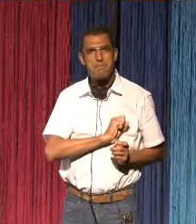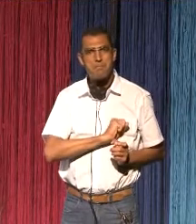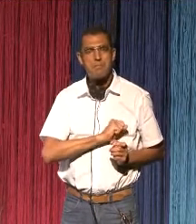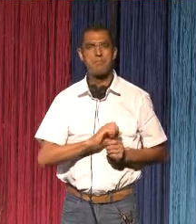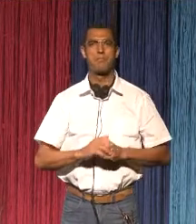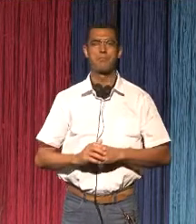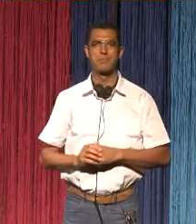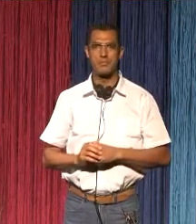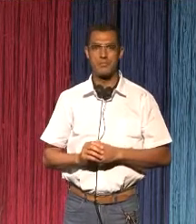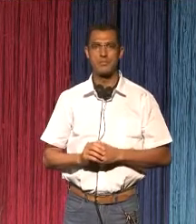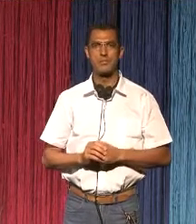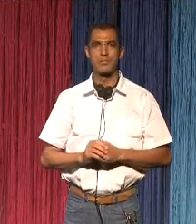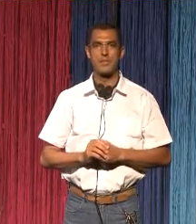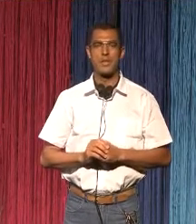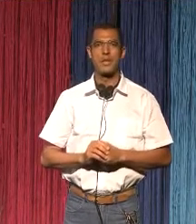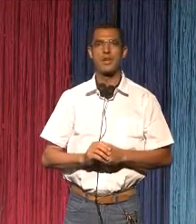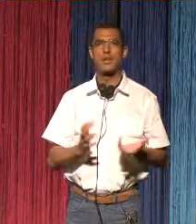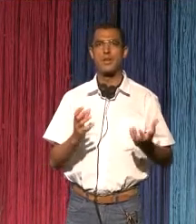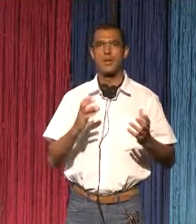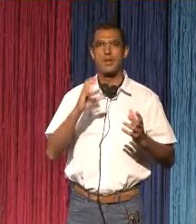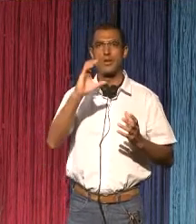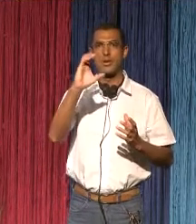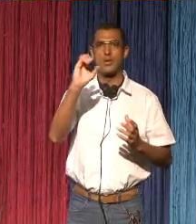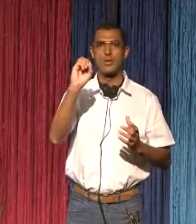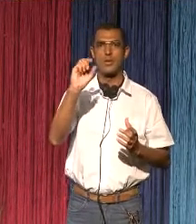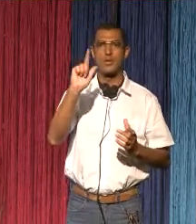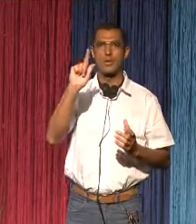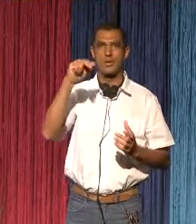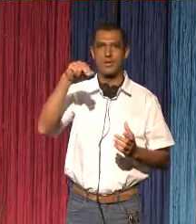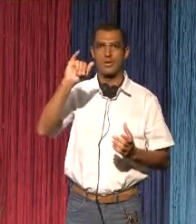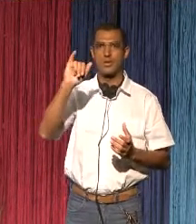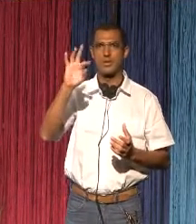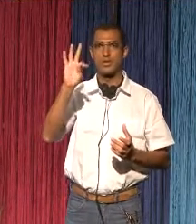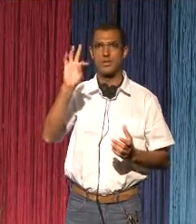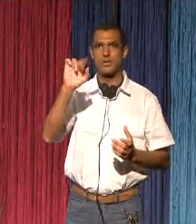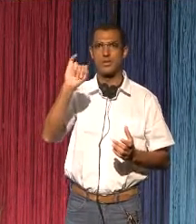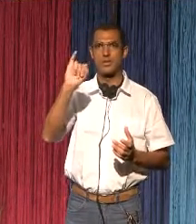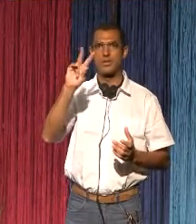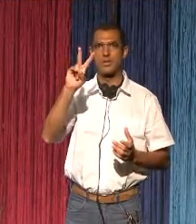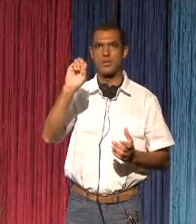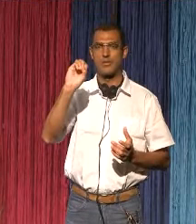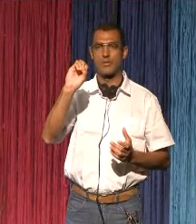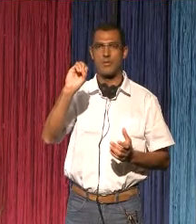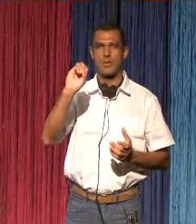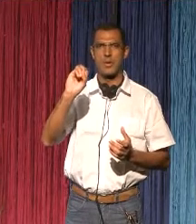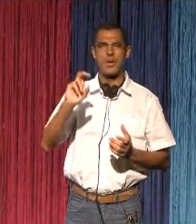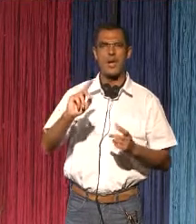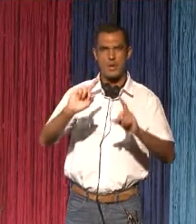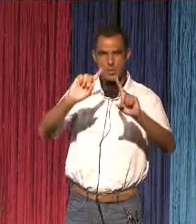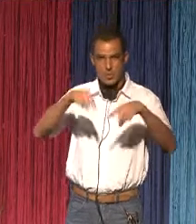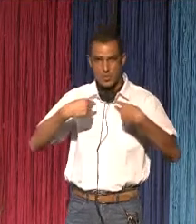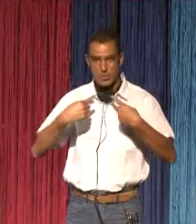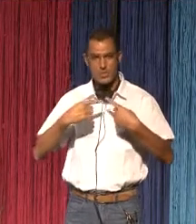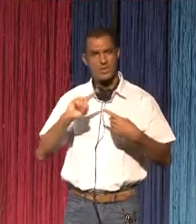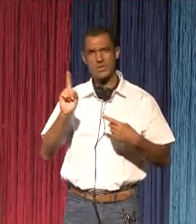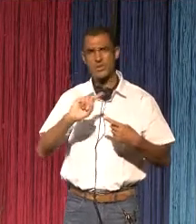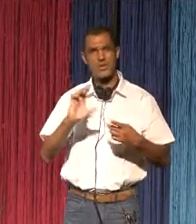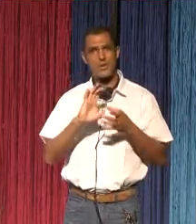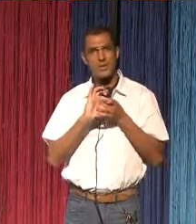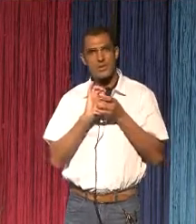Cognitivo não é inimigo da emoção, do social, do cultural, do físico, do neurológico. Não. Eles